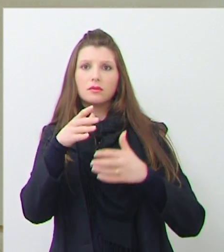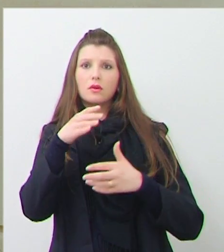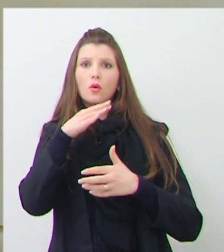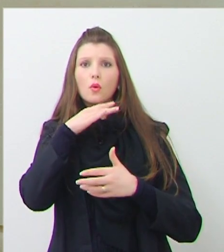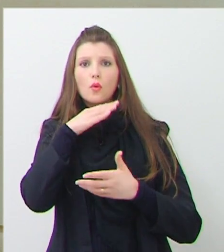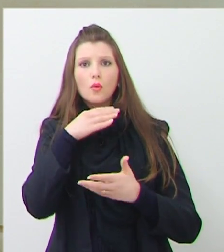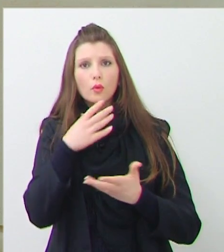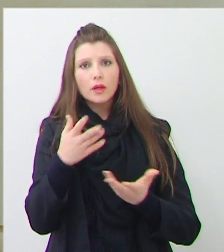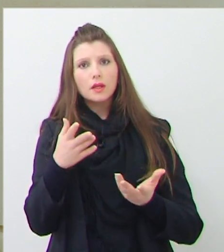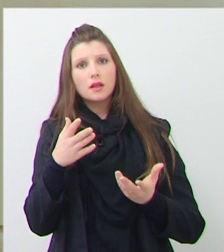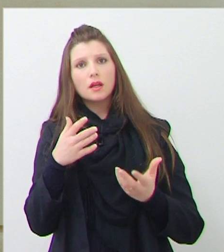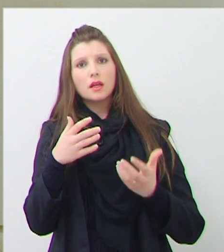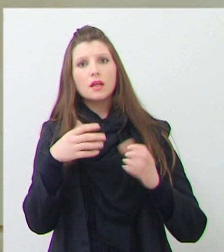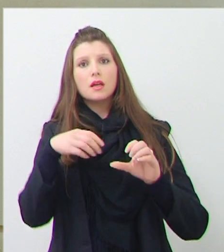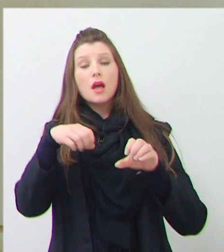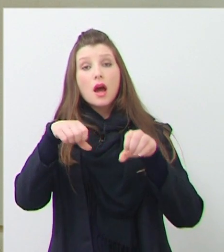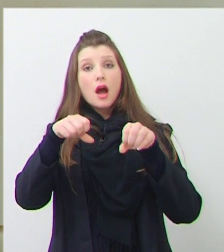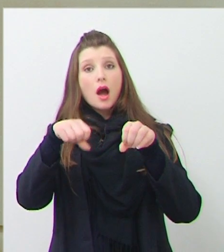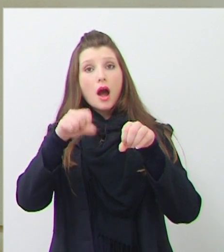moto